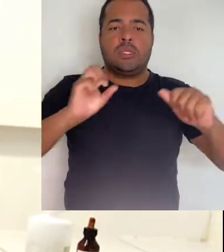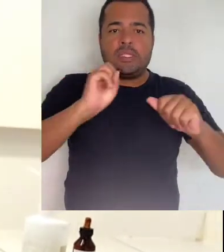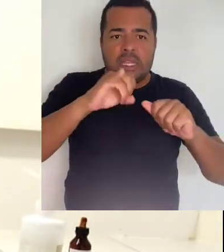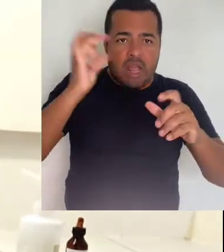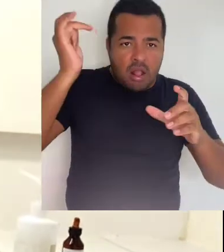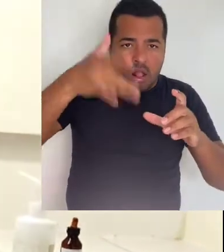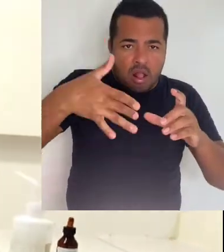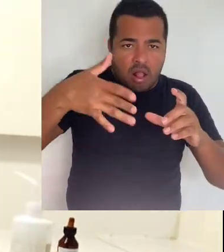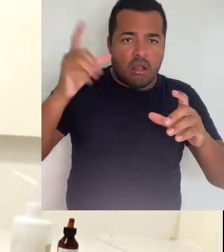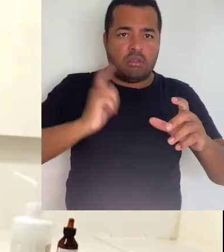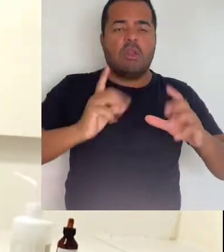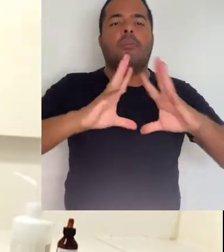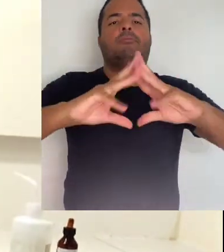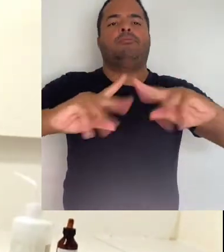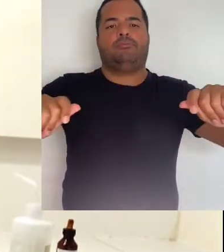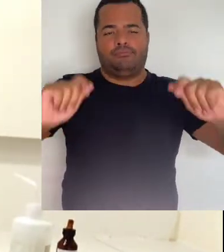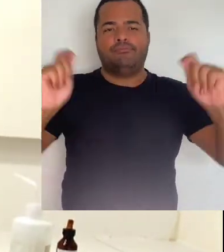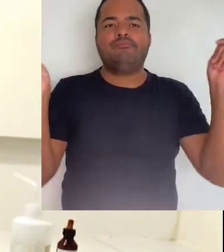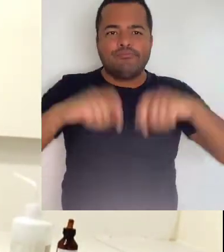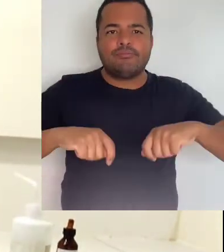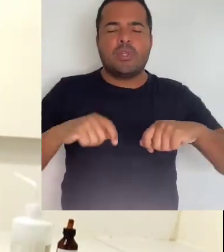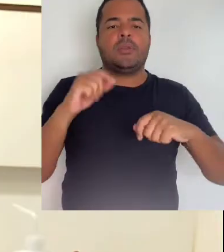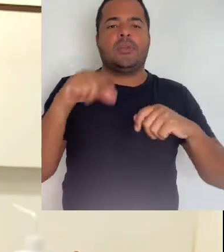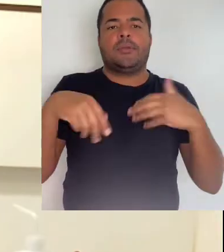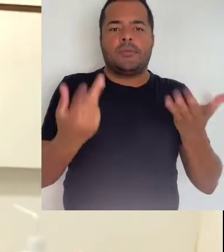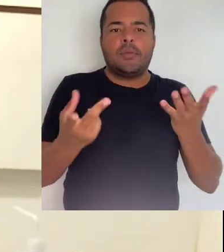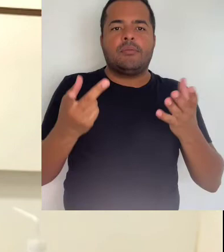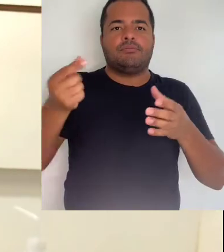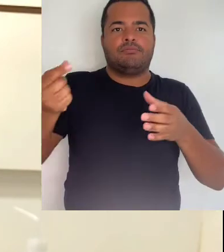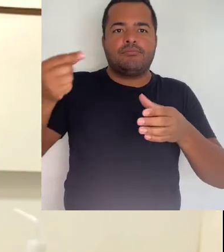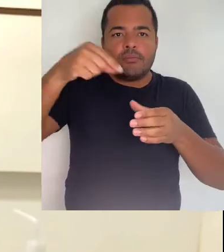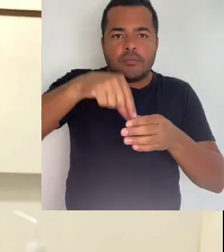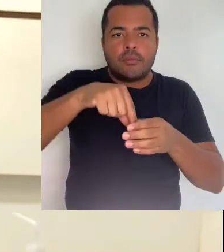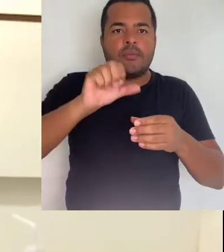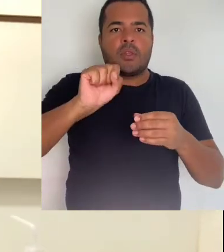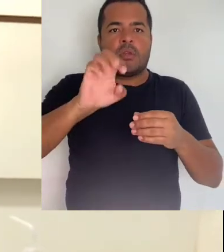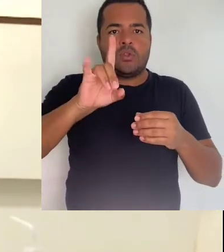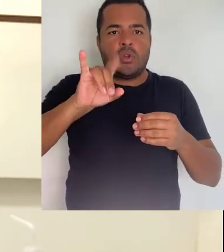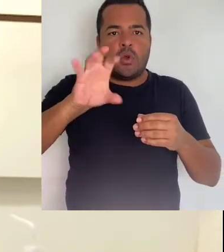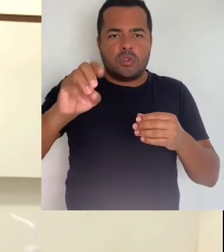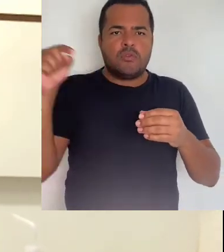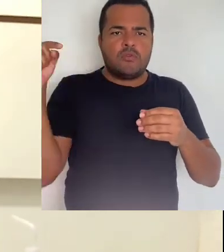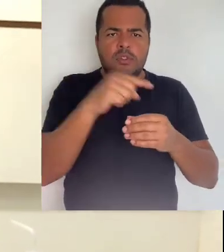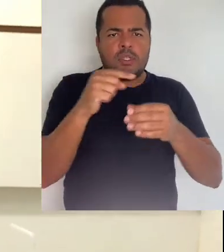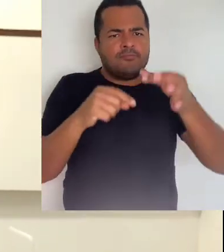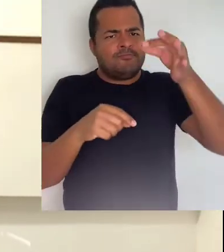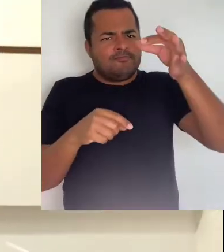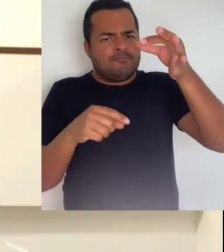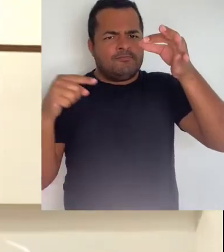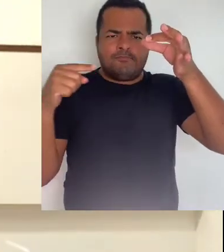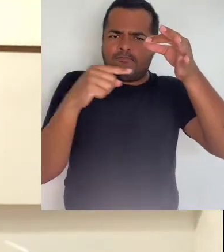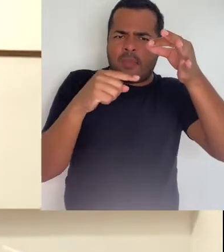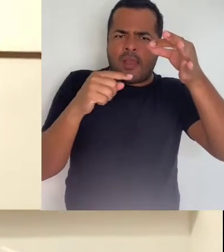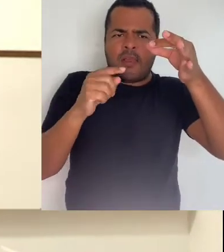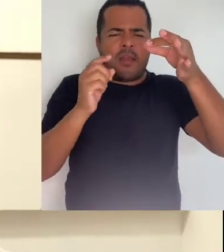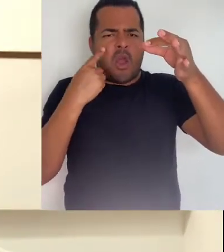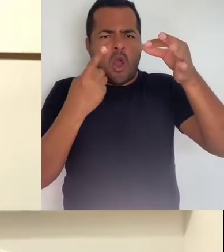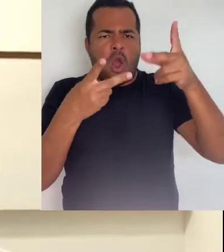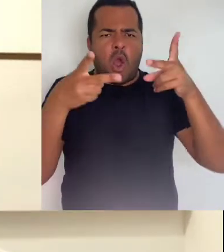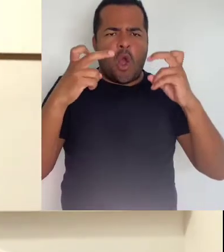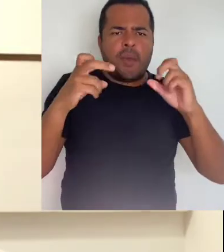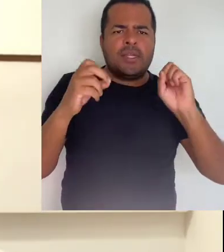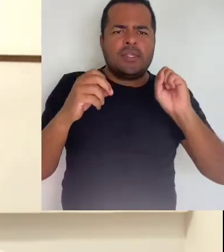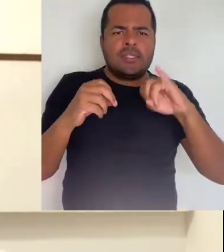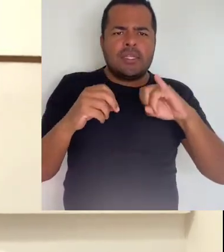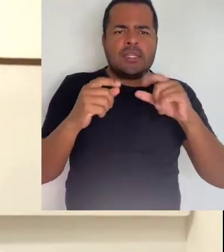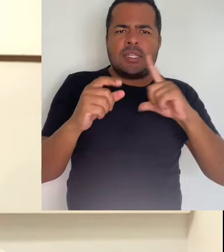porventura venham a existir na fase orgânica. Após adicionar o sulfato de sódio, você